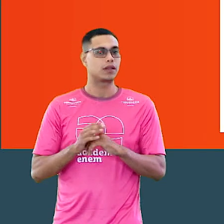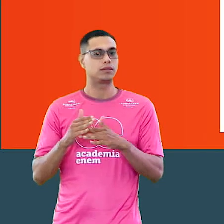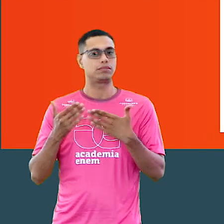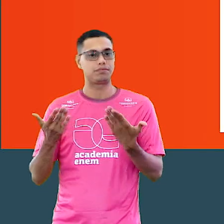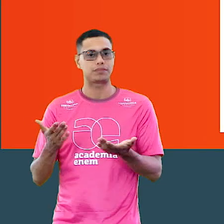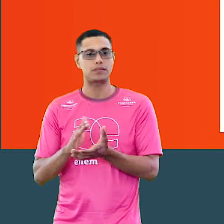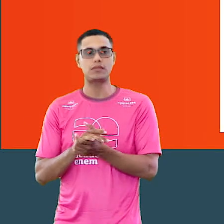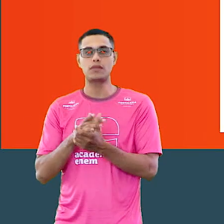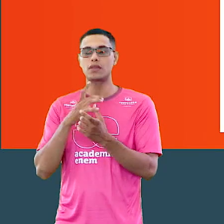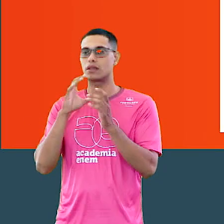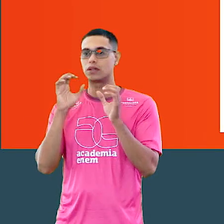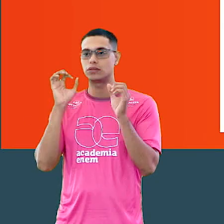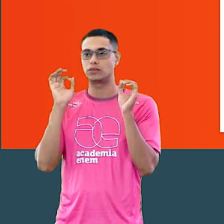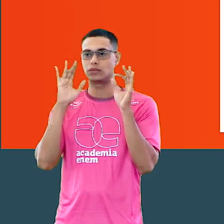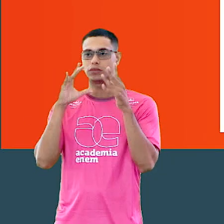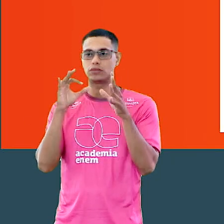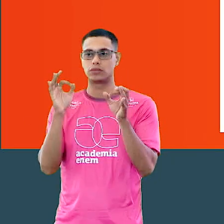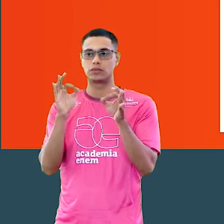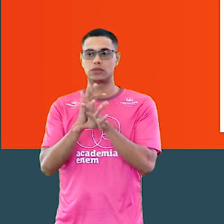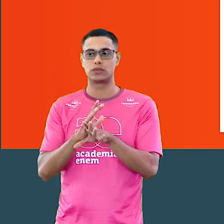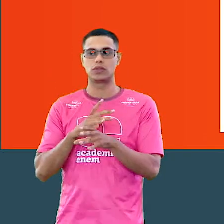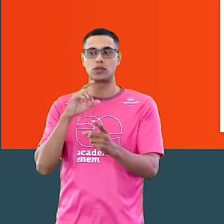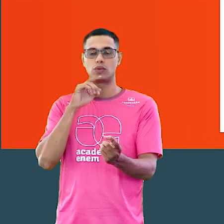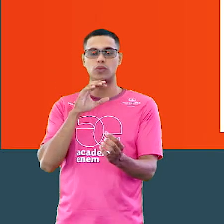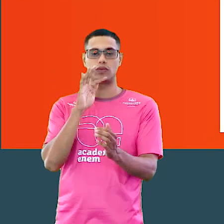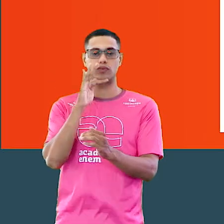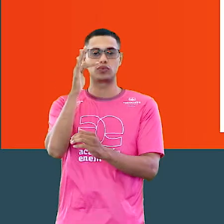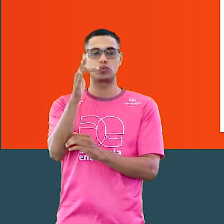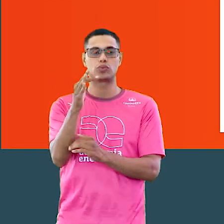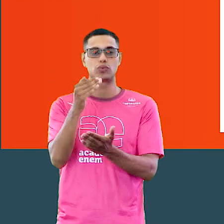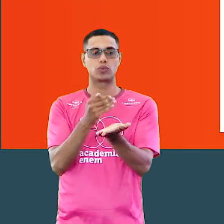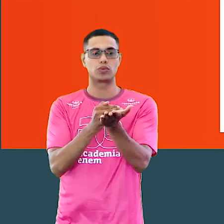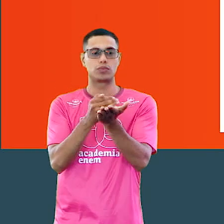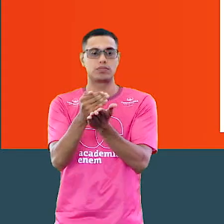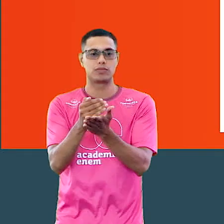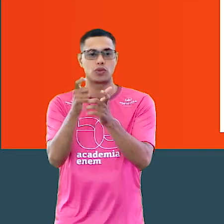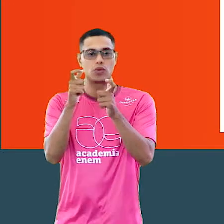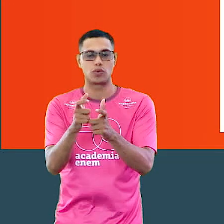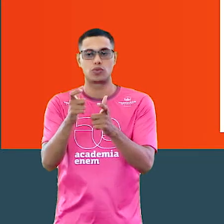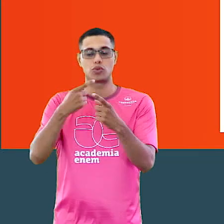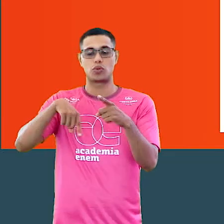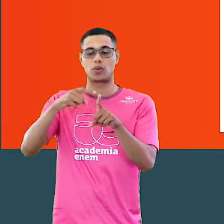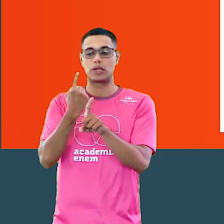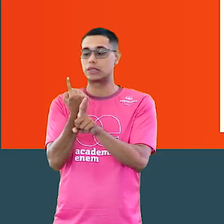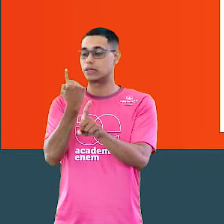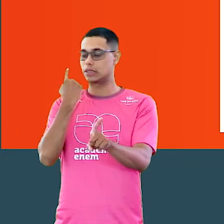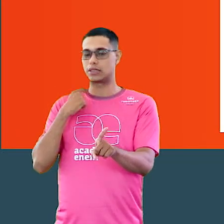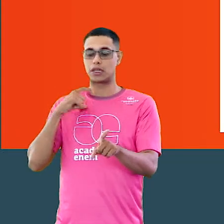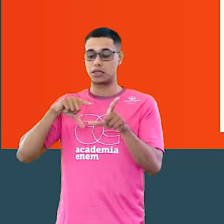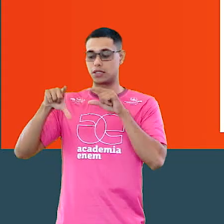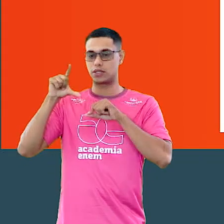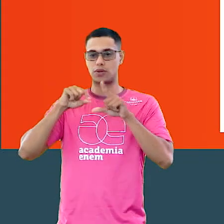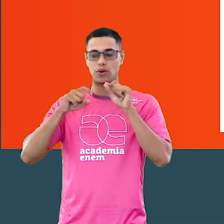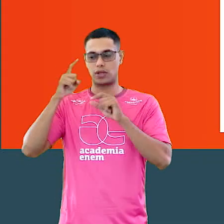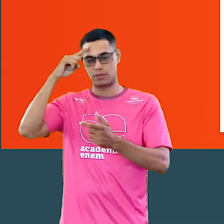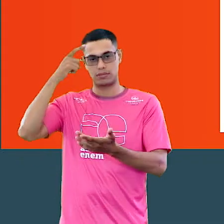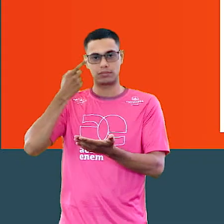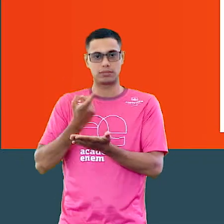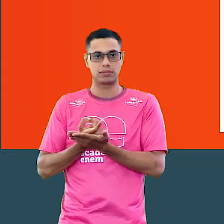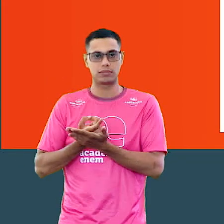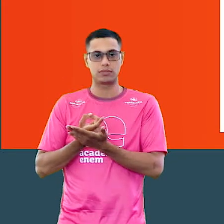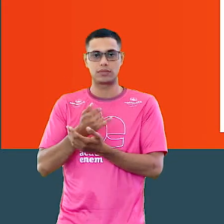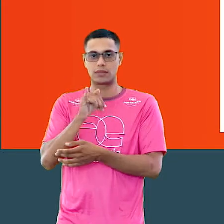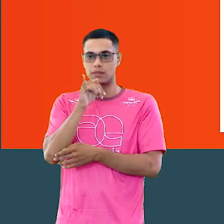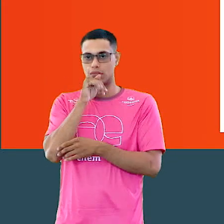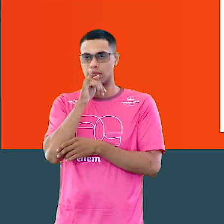E finalizando, né? O futuro começa com o quê? O futuro começa com as escolhas que a gente faz hoje. Então, hoje,